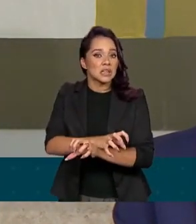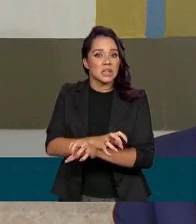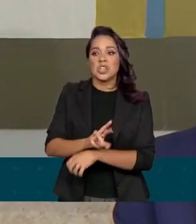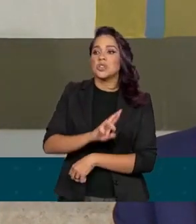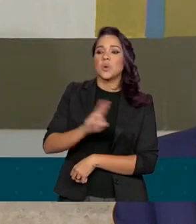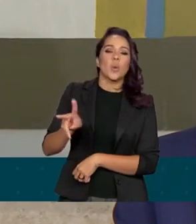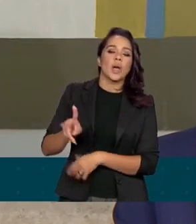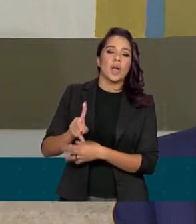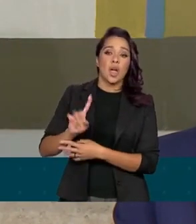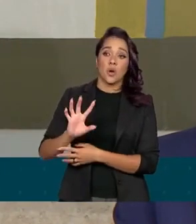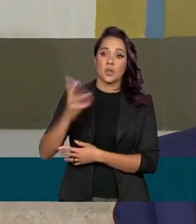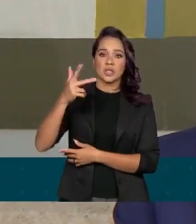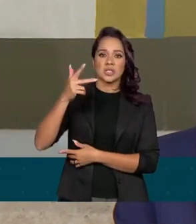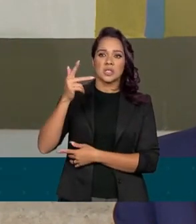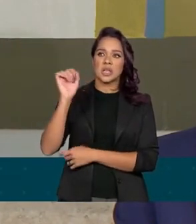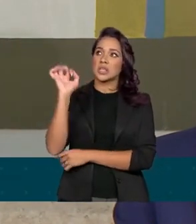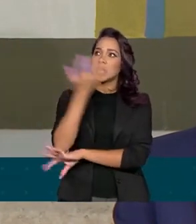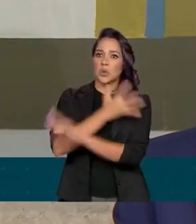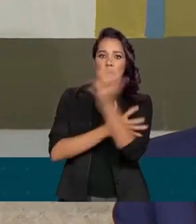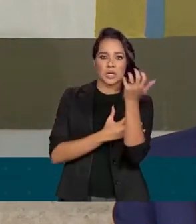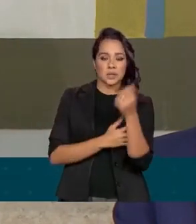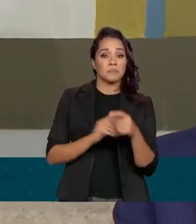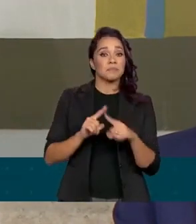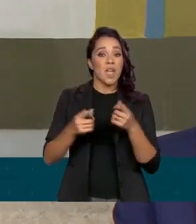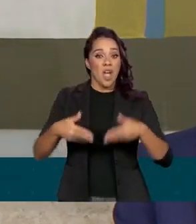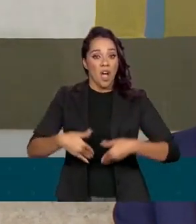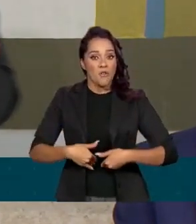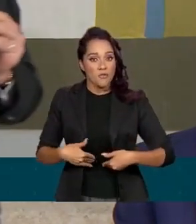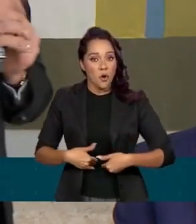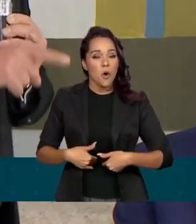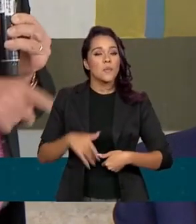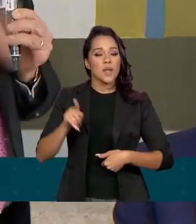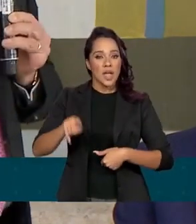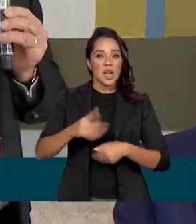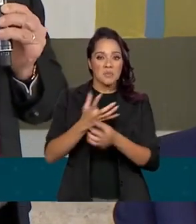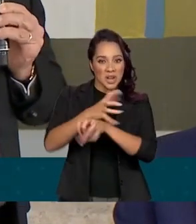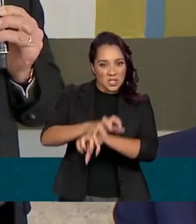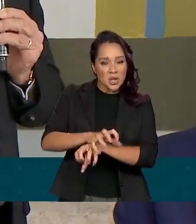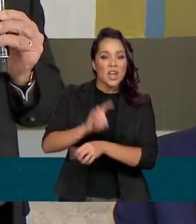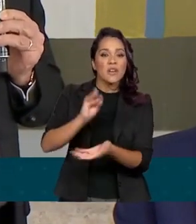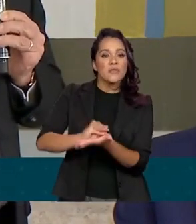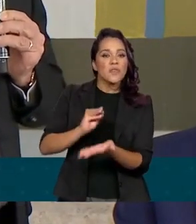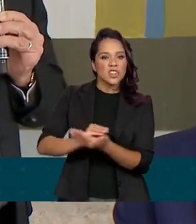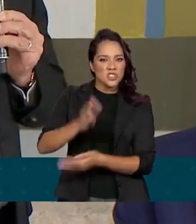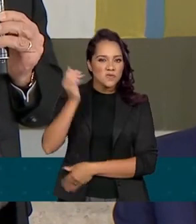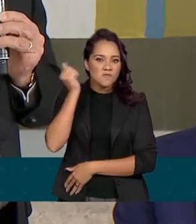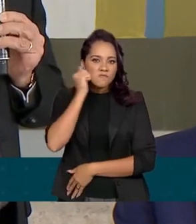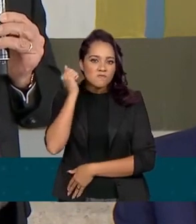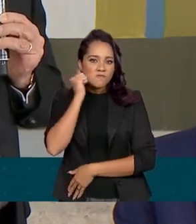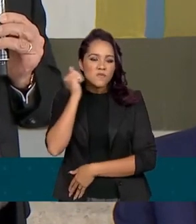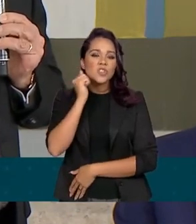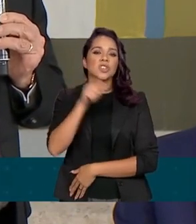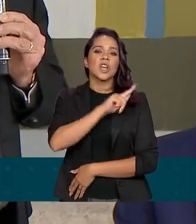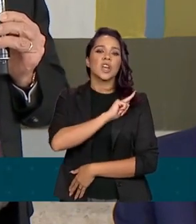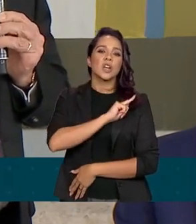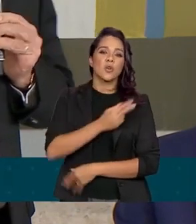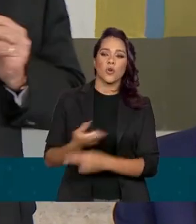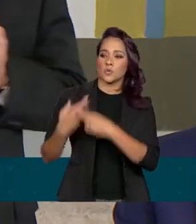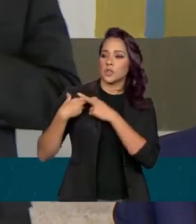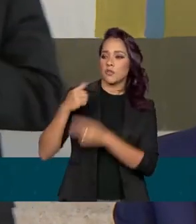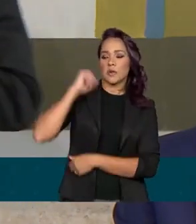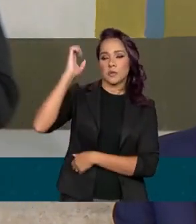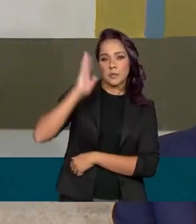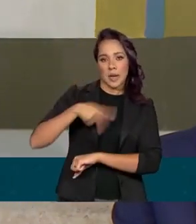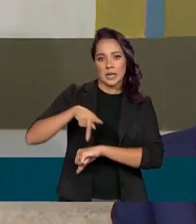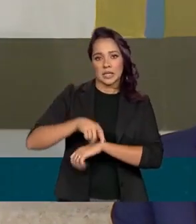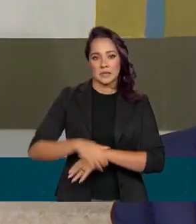era era um fenômeno da natureza, mas a fome causada pela seca era a falta de vergonha de quem governava esse país. A